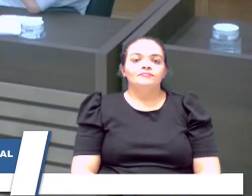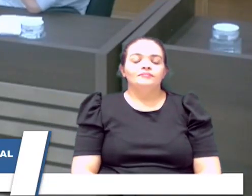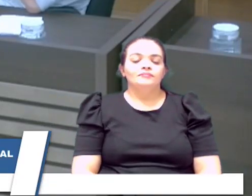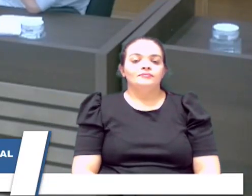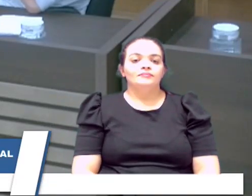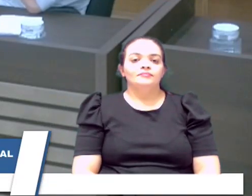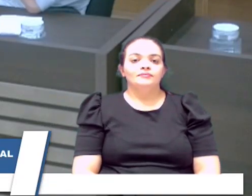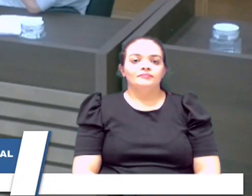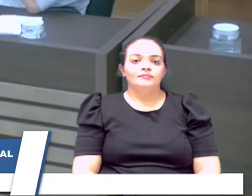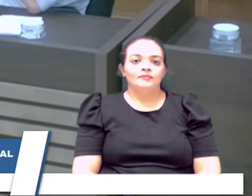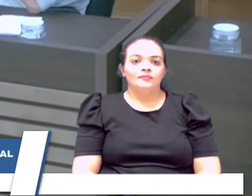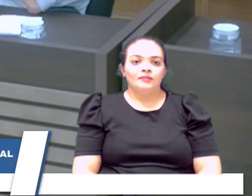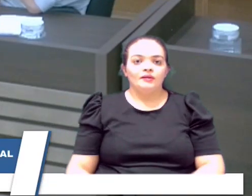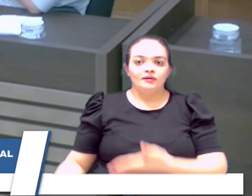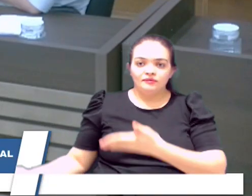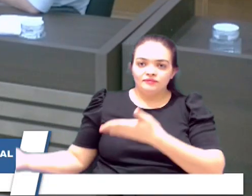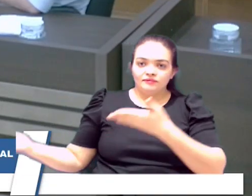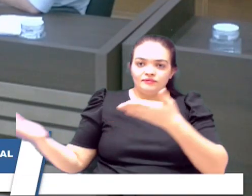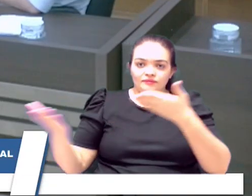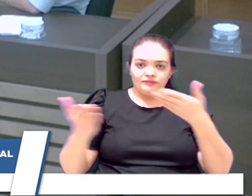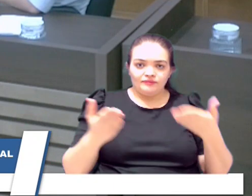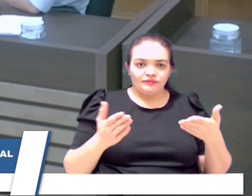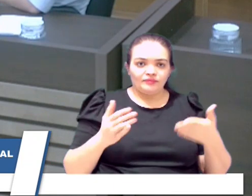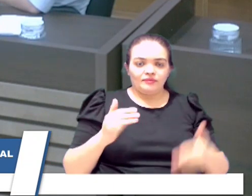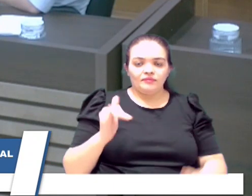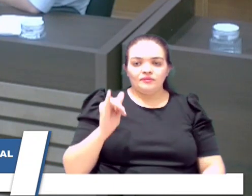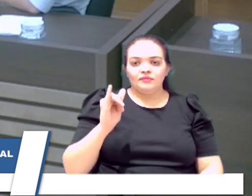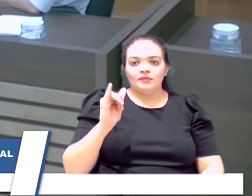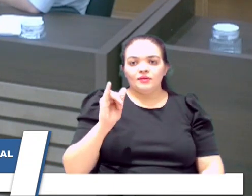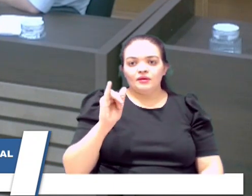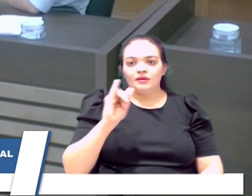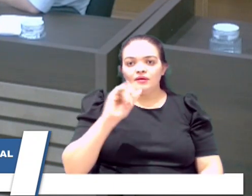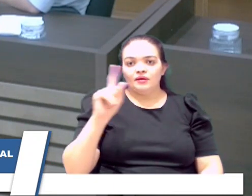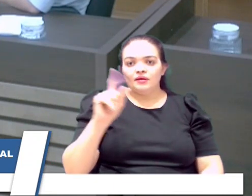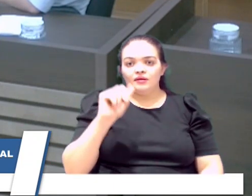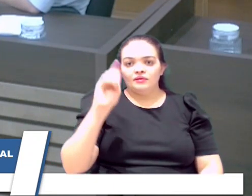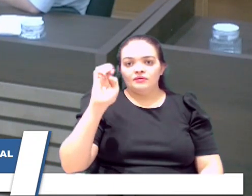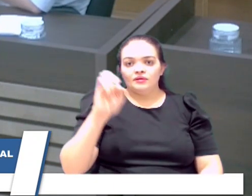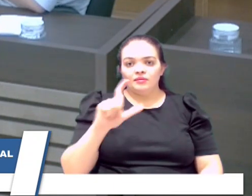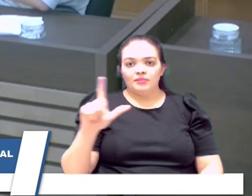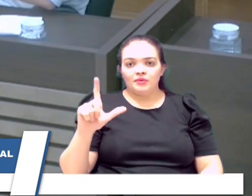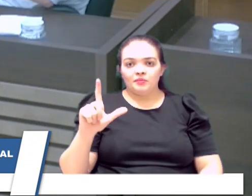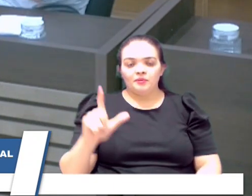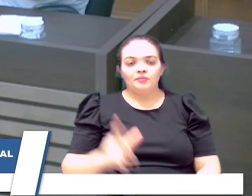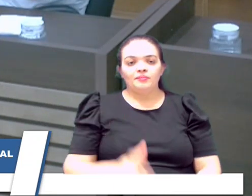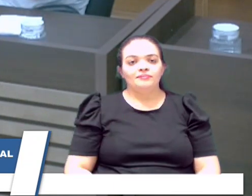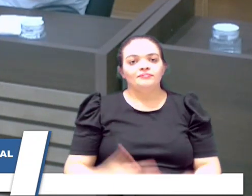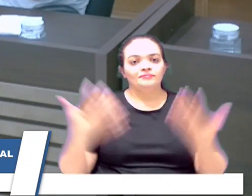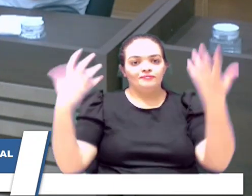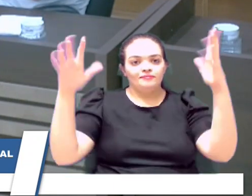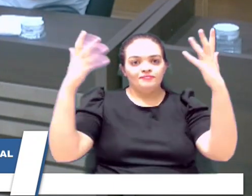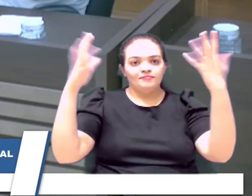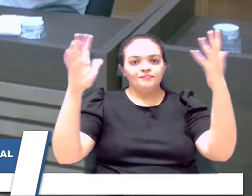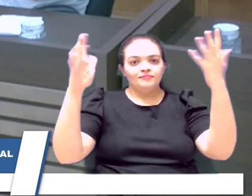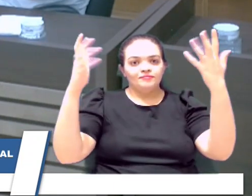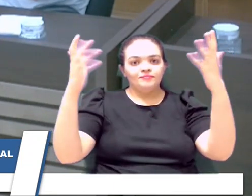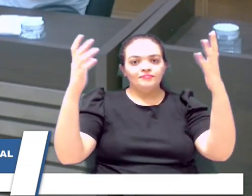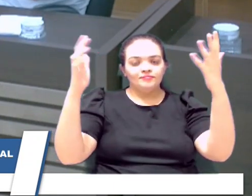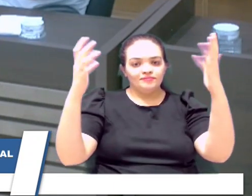Eu quero chamar a Isabela, presidente do PSOL Franca, para fazer uso da palavra.